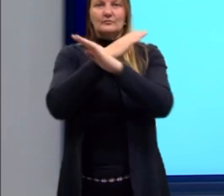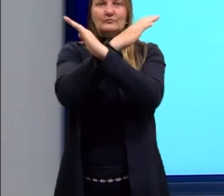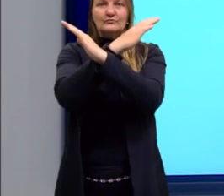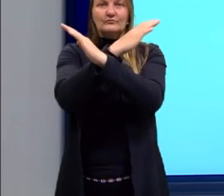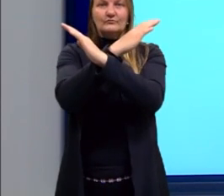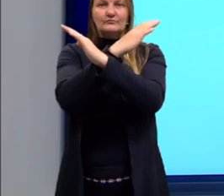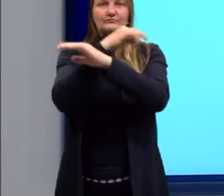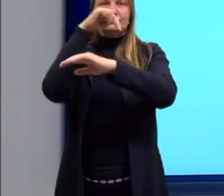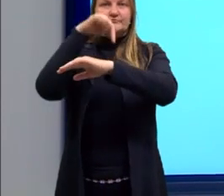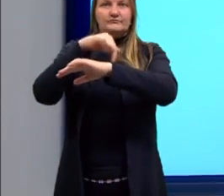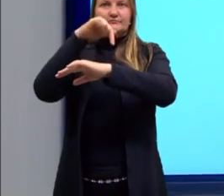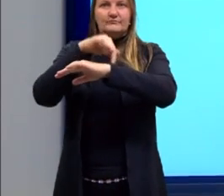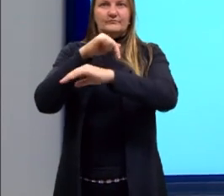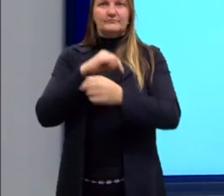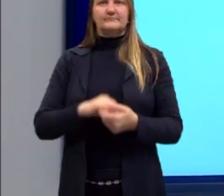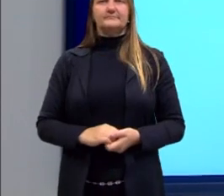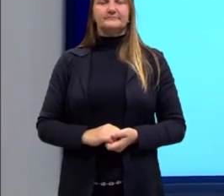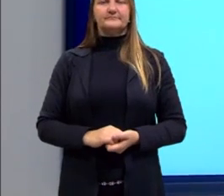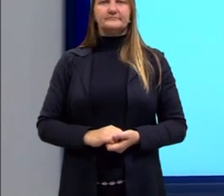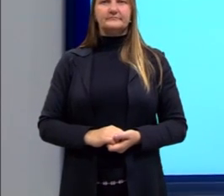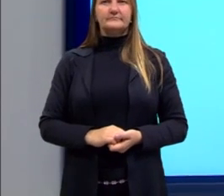pelo vértice